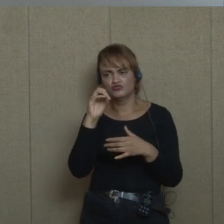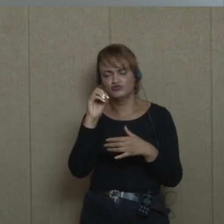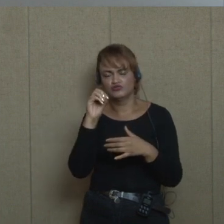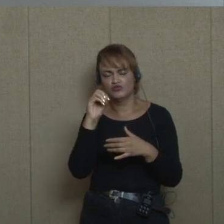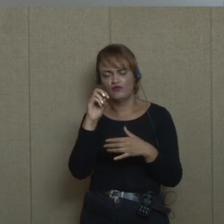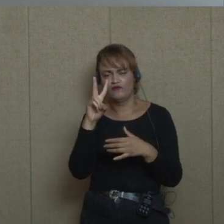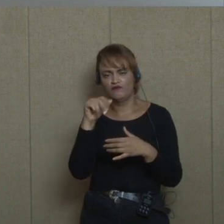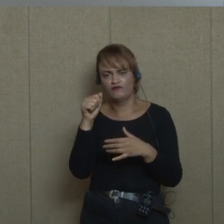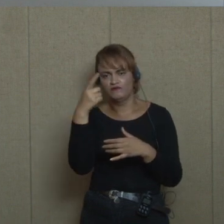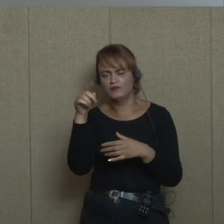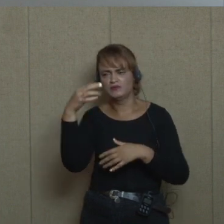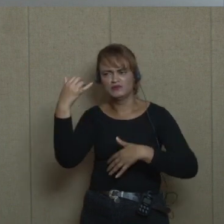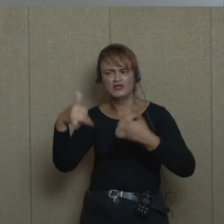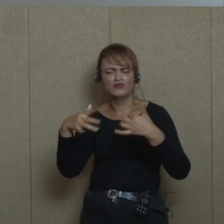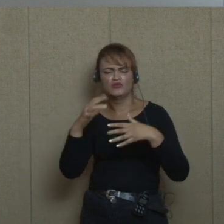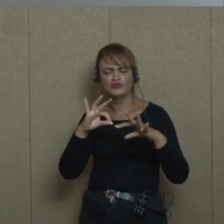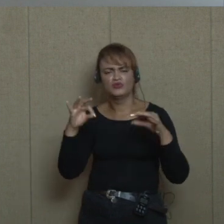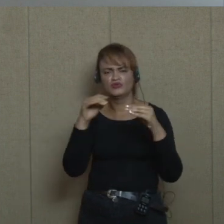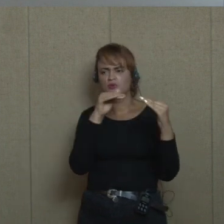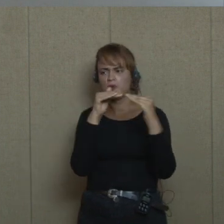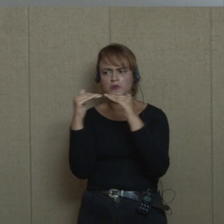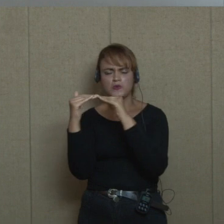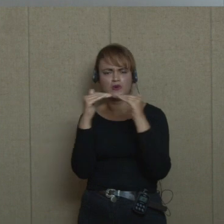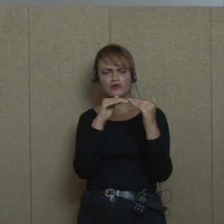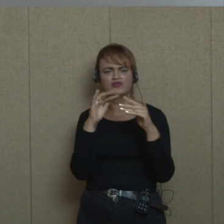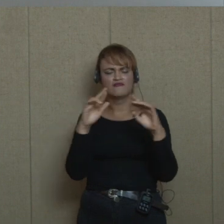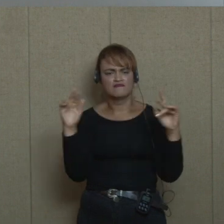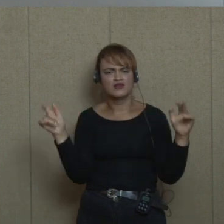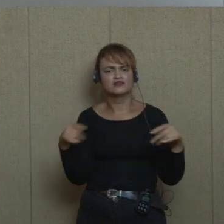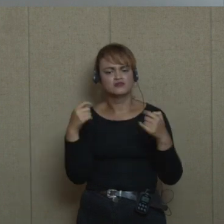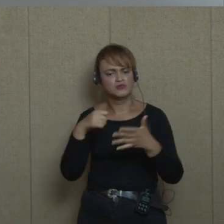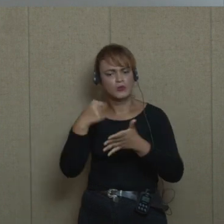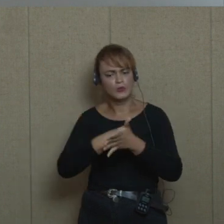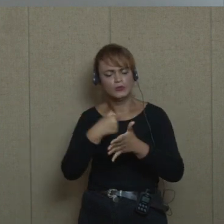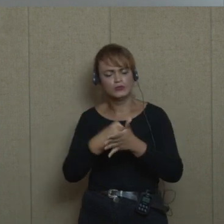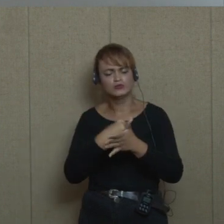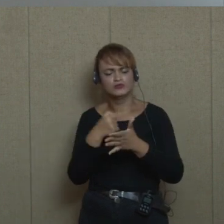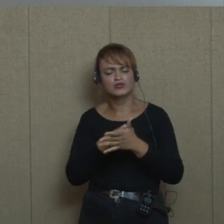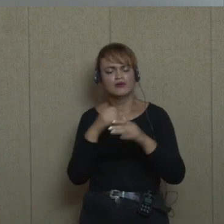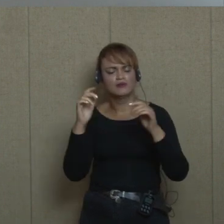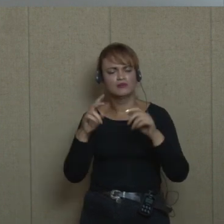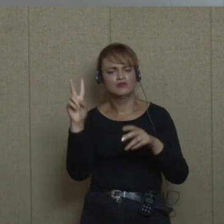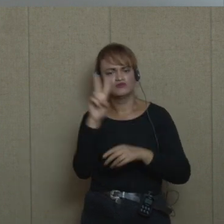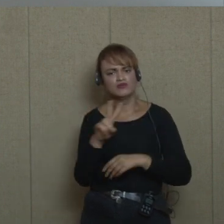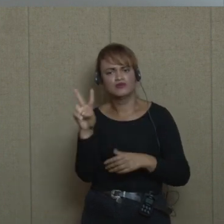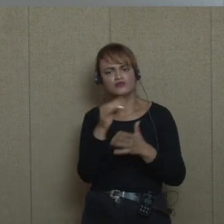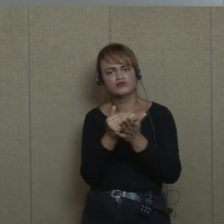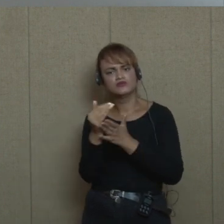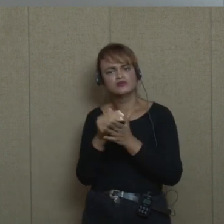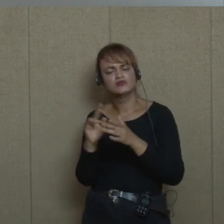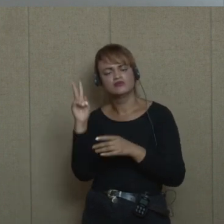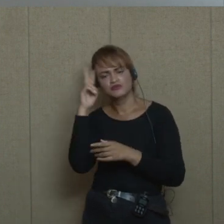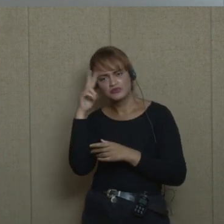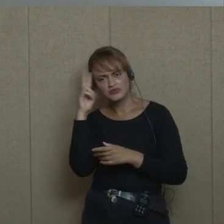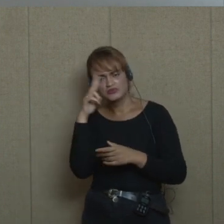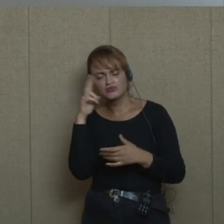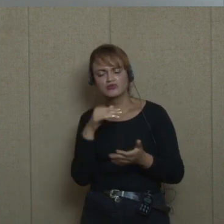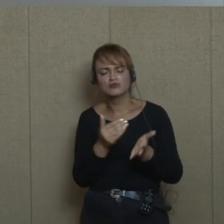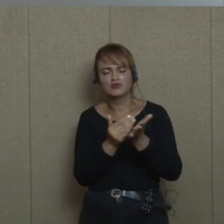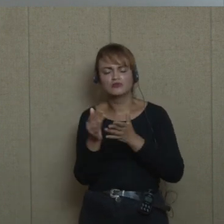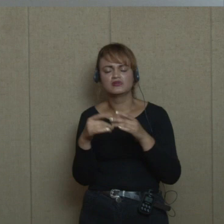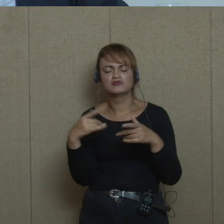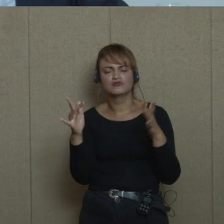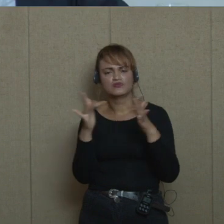em comum e nós temos que lutar por valores, é claro, no início da história, para iniciar nossa